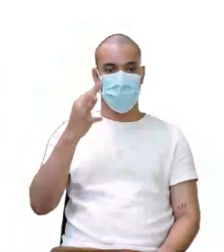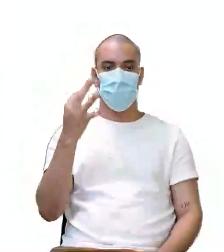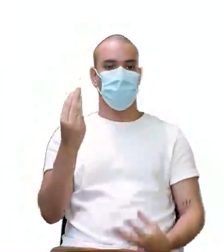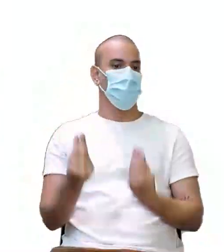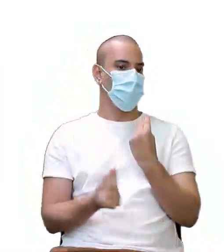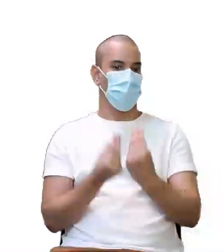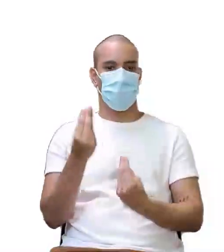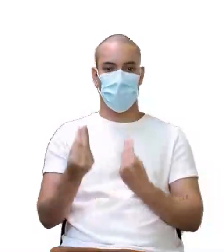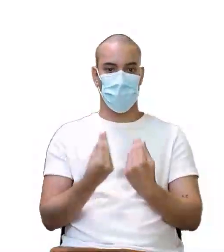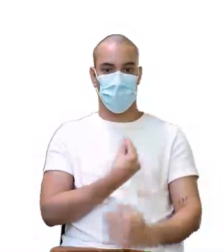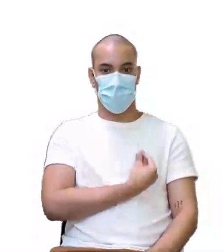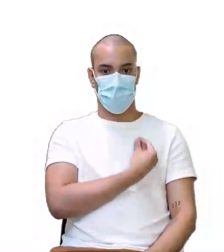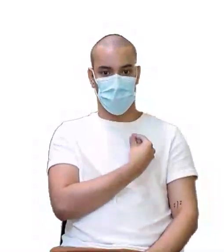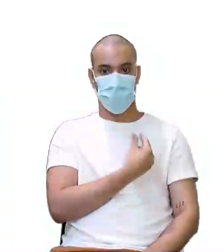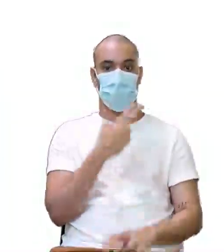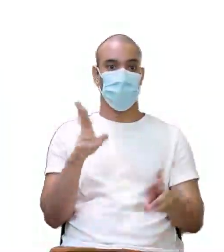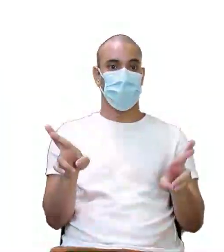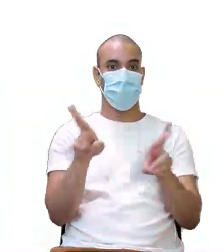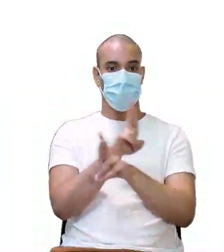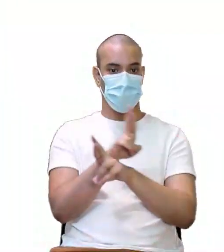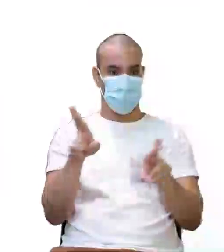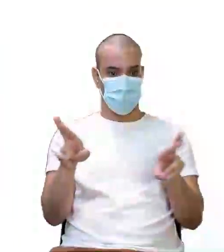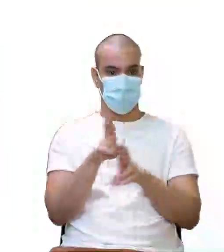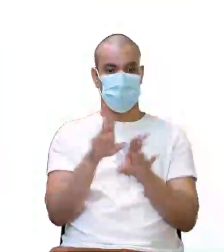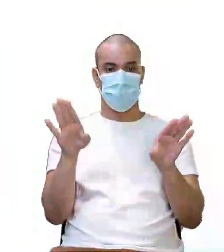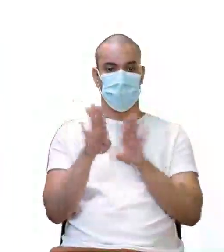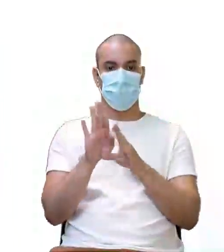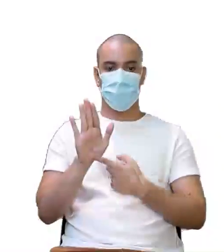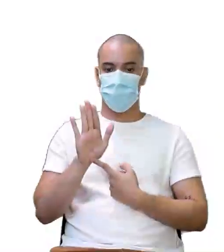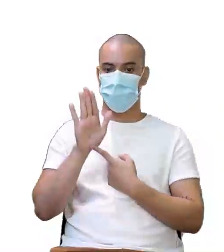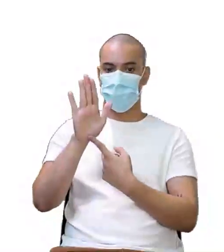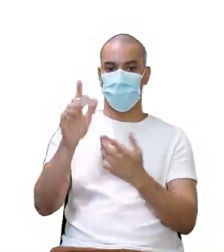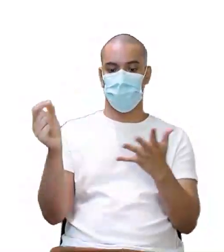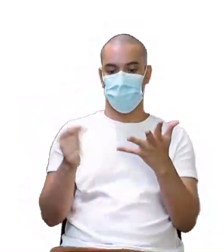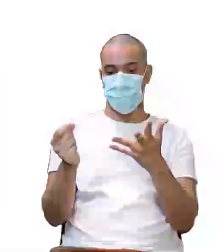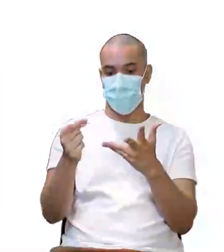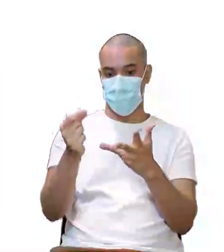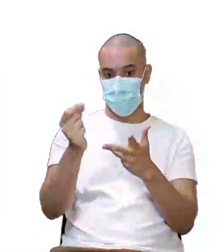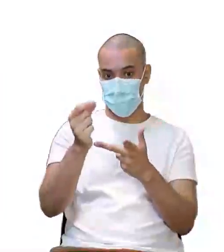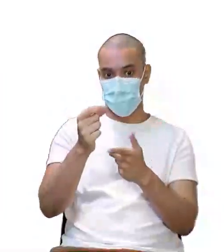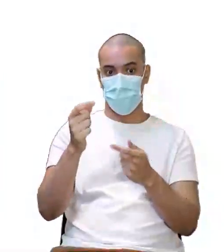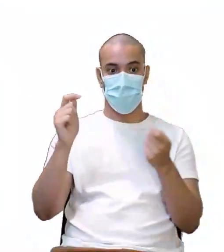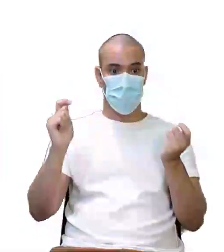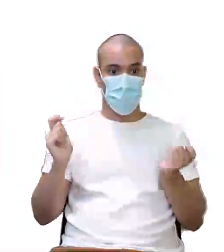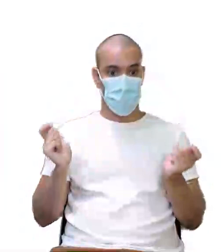organismos vivem e se relacionam, apontando os meios possíveis